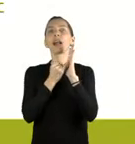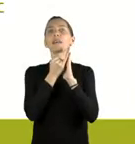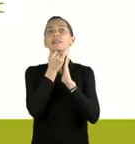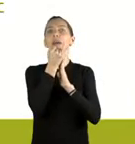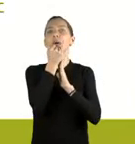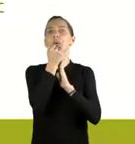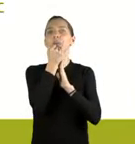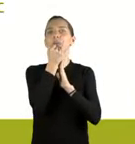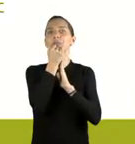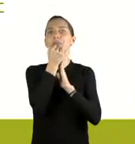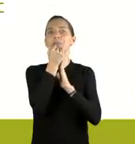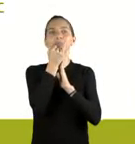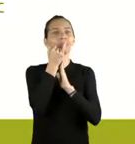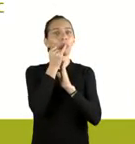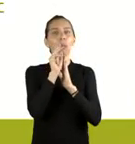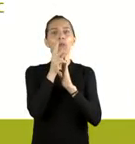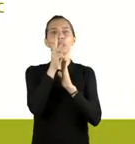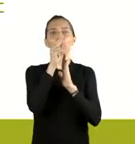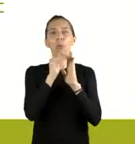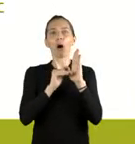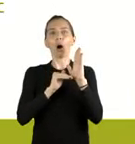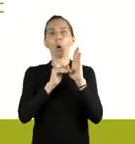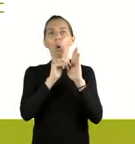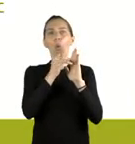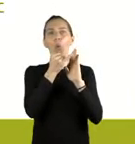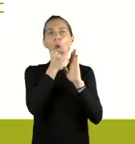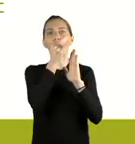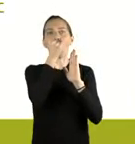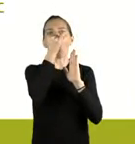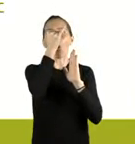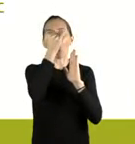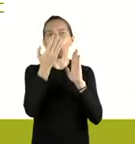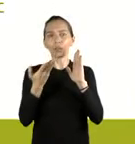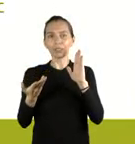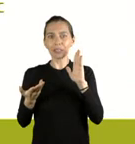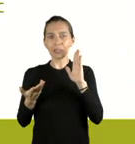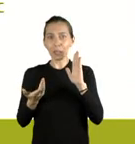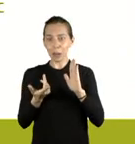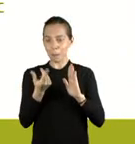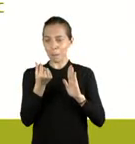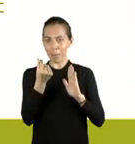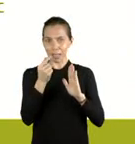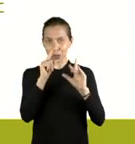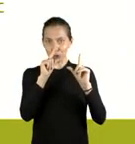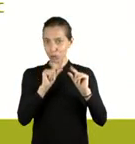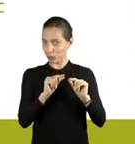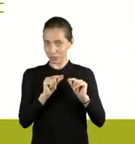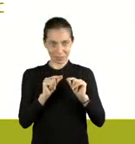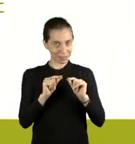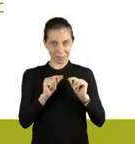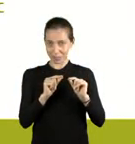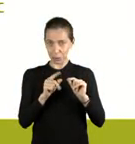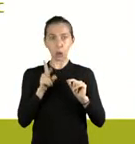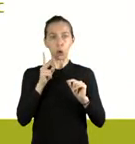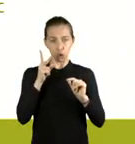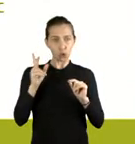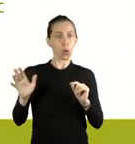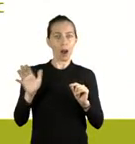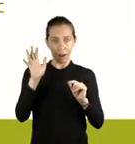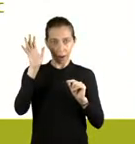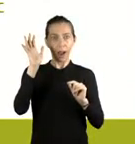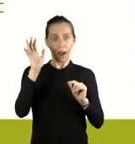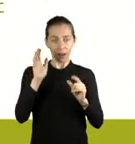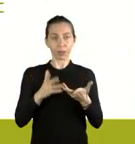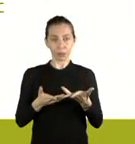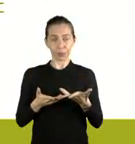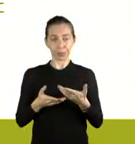não está baixando os preços. A gente está vendo algo que, por mais que a Selic esteja alta,